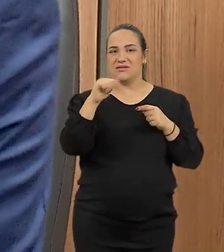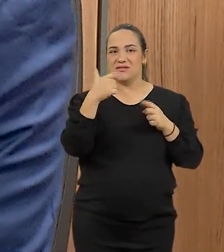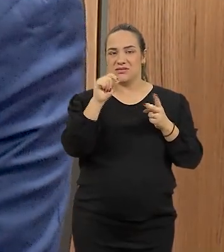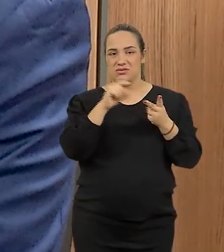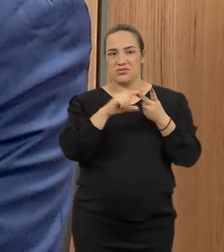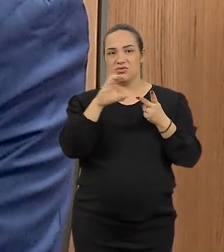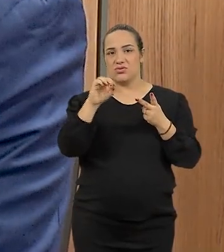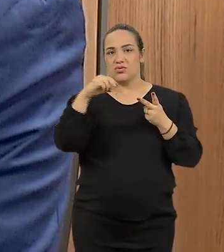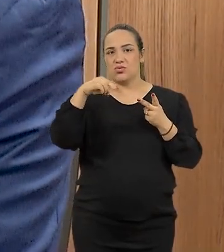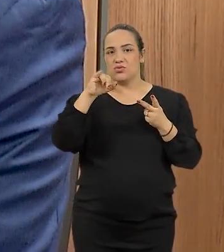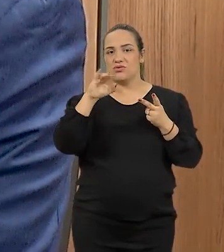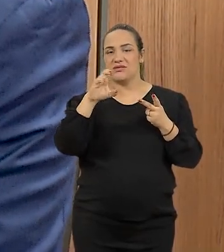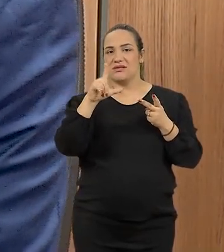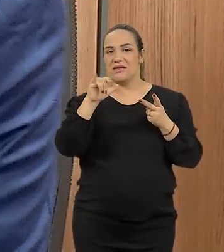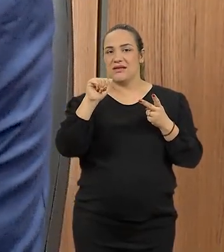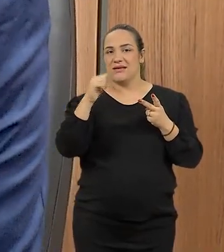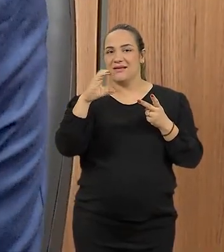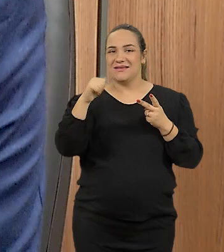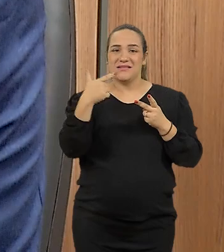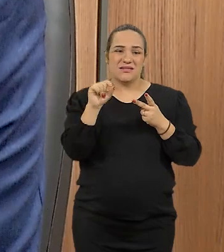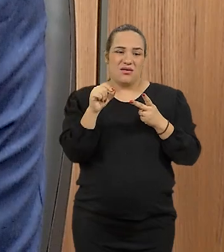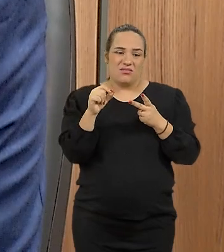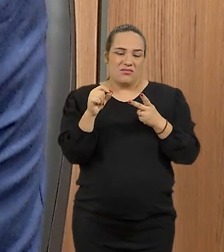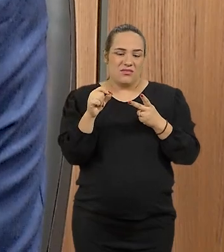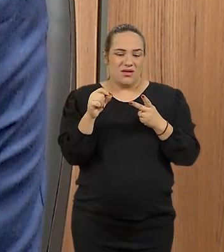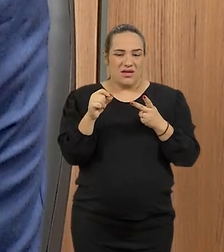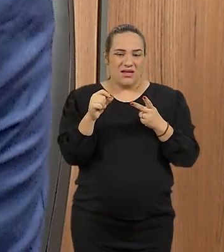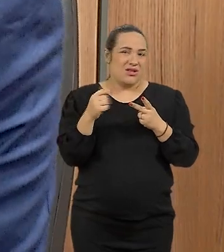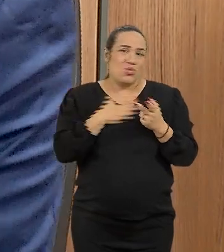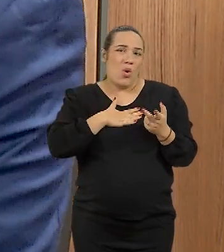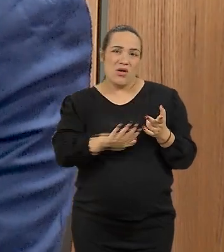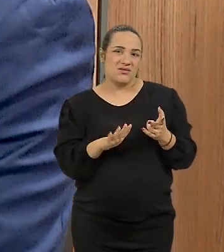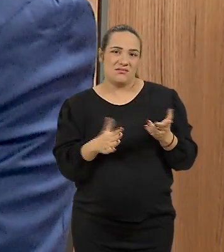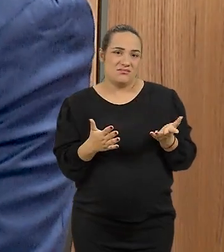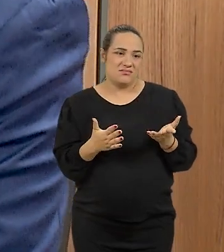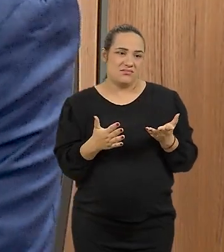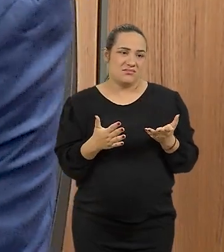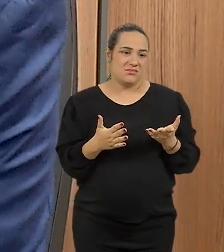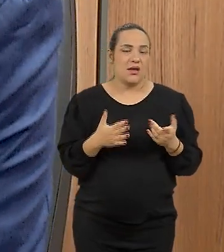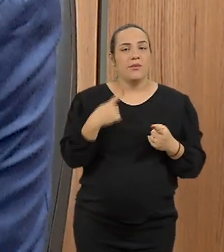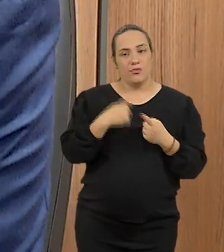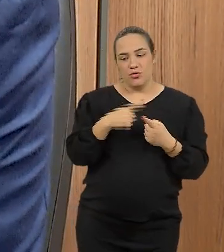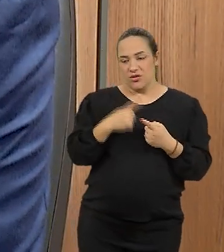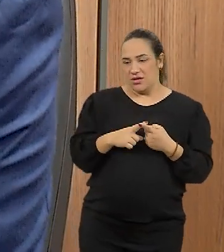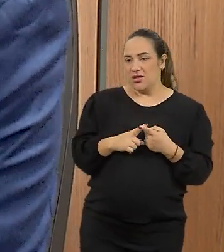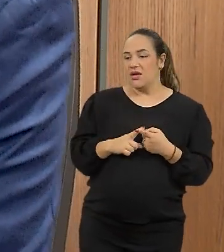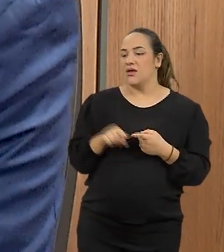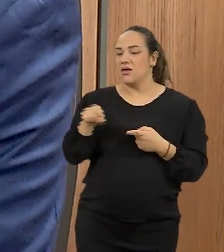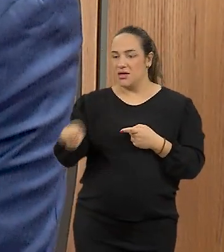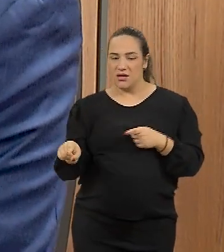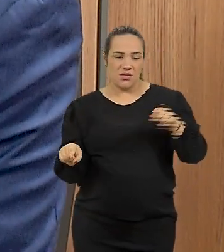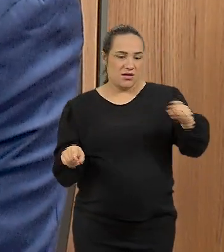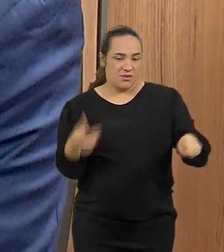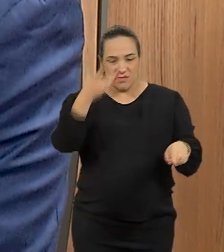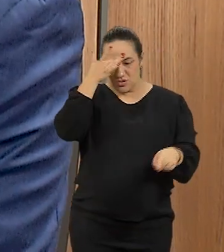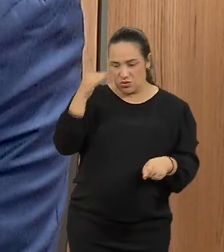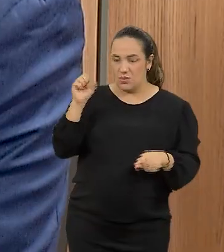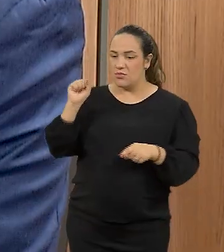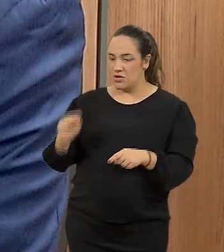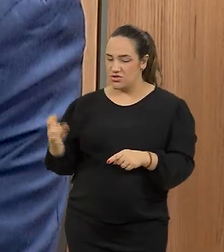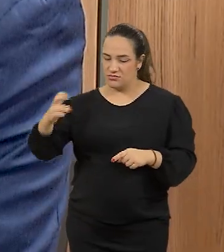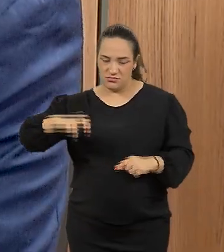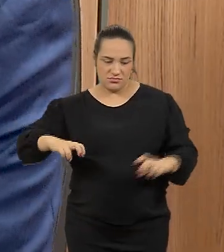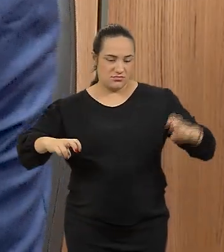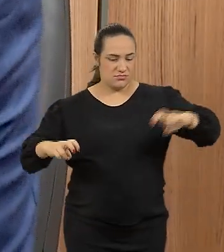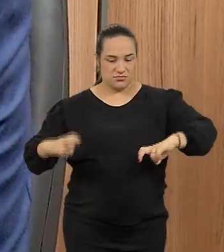por cultura, porque tira o poder do juiz, né? Quando você coloca o poder nas partes, e é isso que a mediação e a conciliação